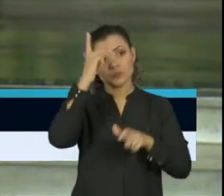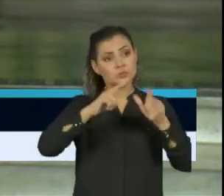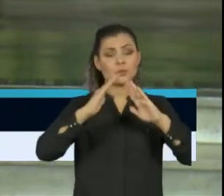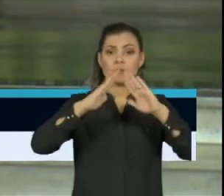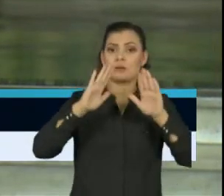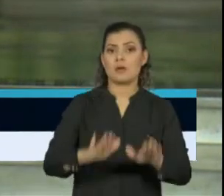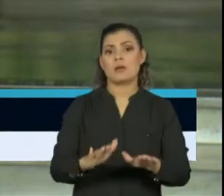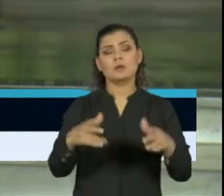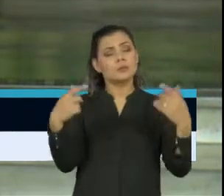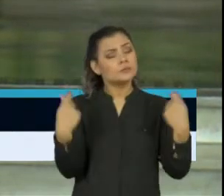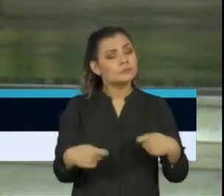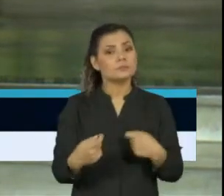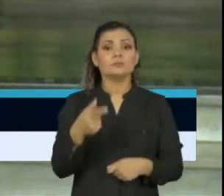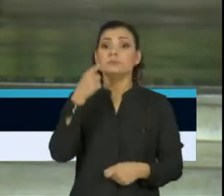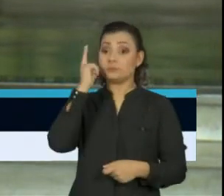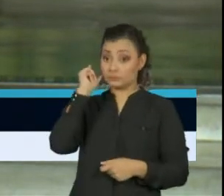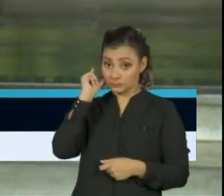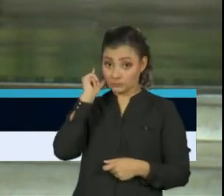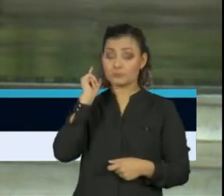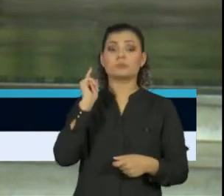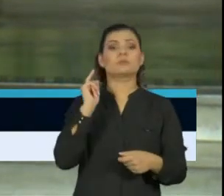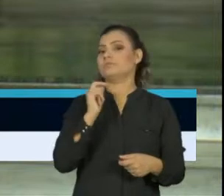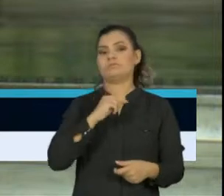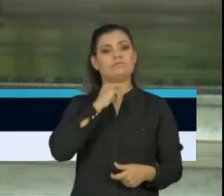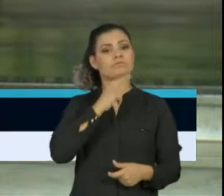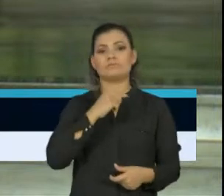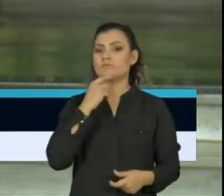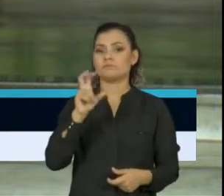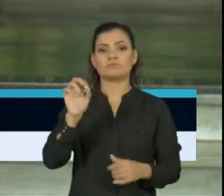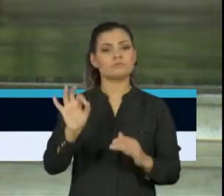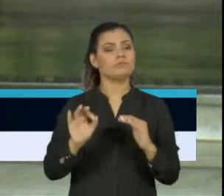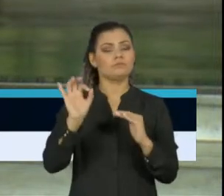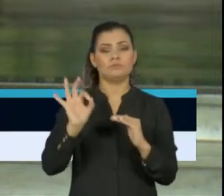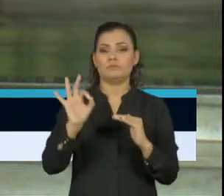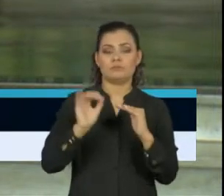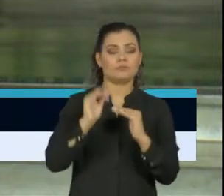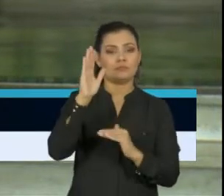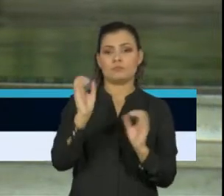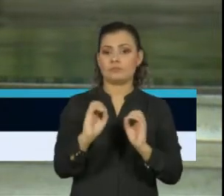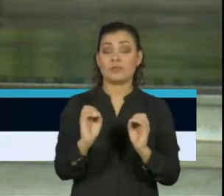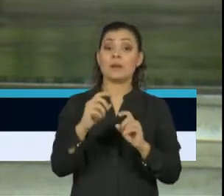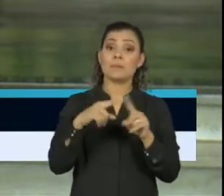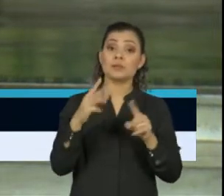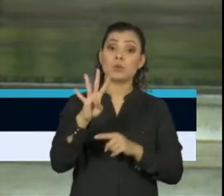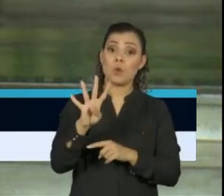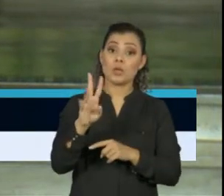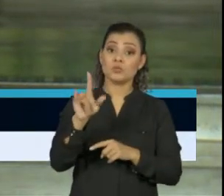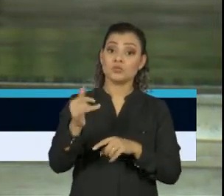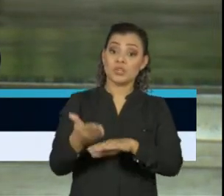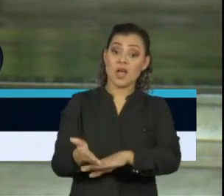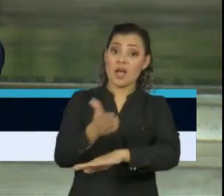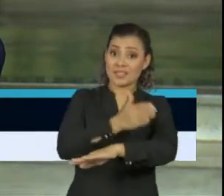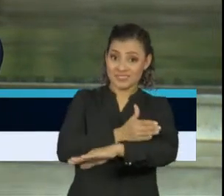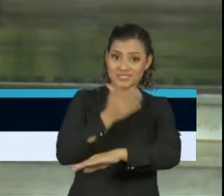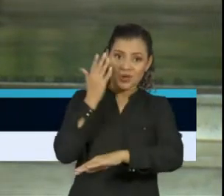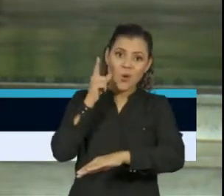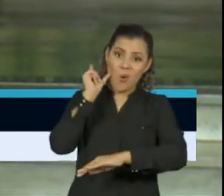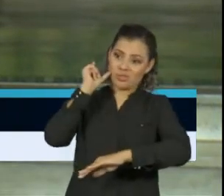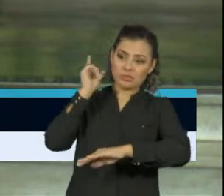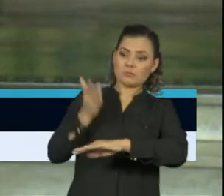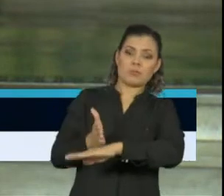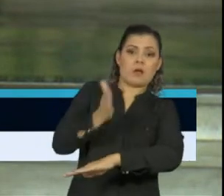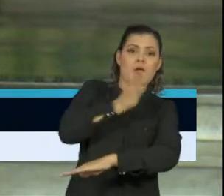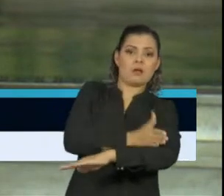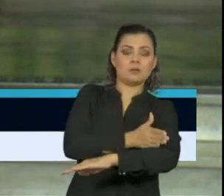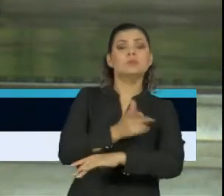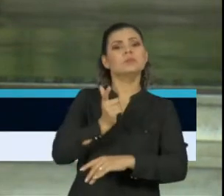casa. Ontem esse índice não foi atingido, mas nos últimos 4 dias antecedendo o dia de ontem,